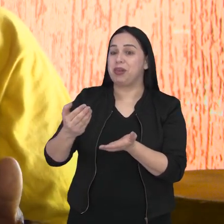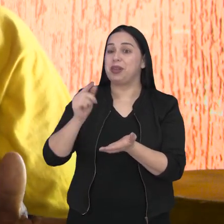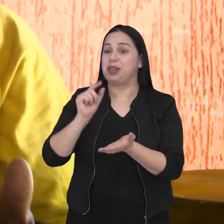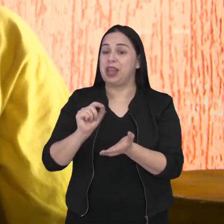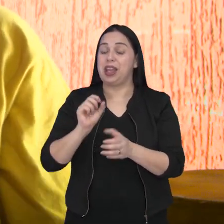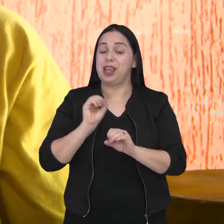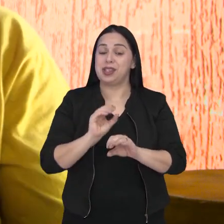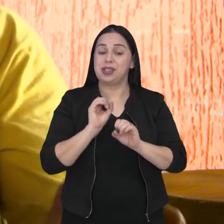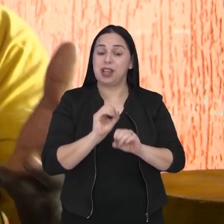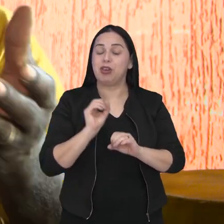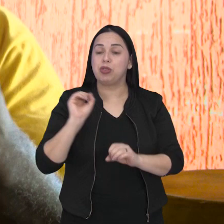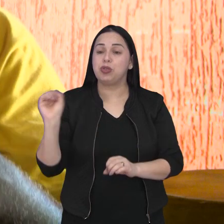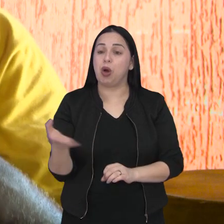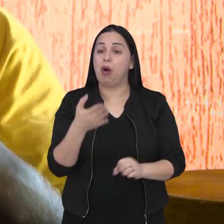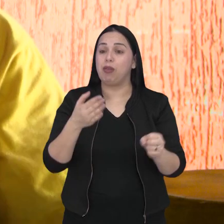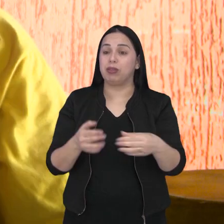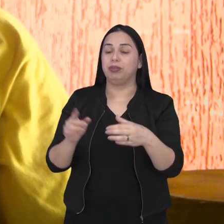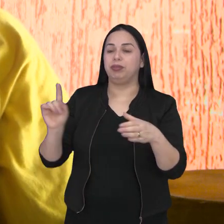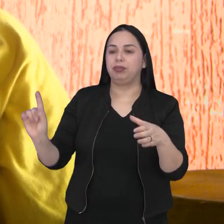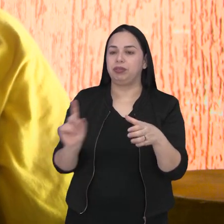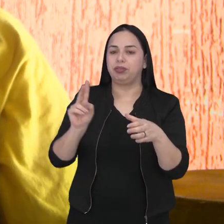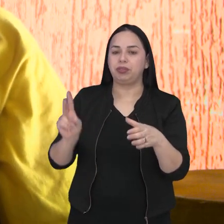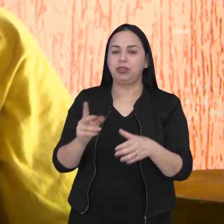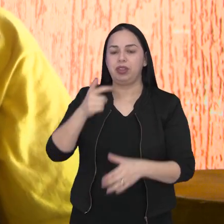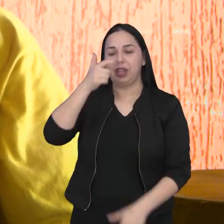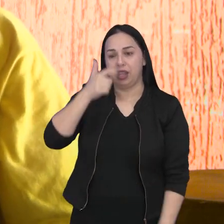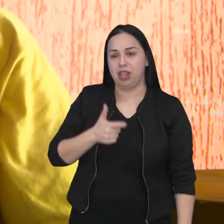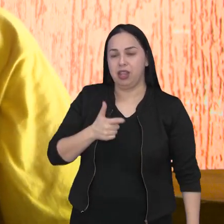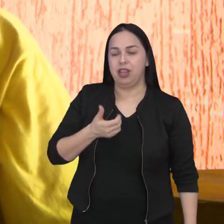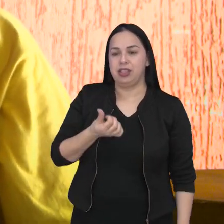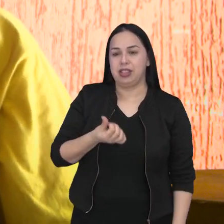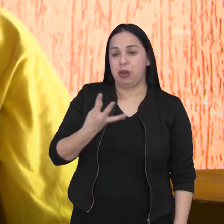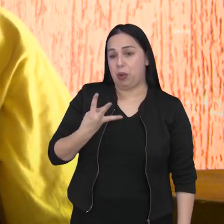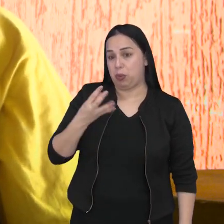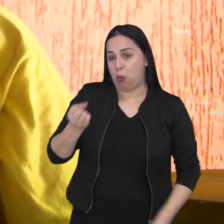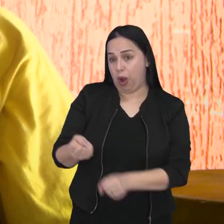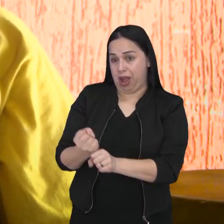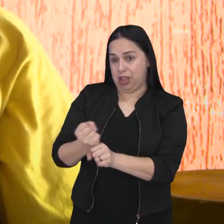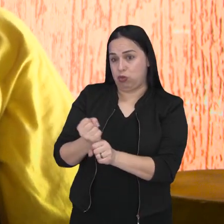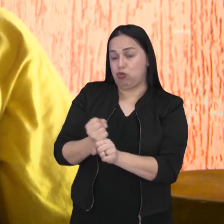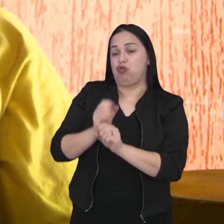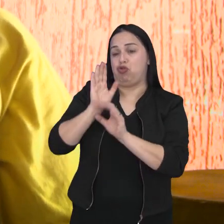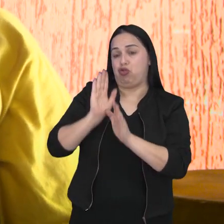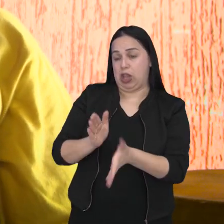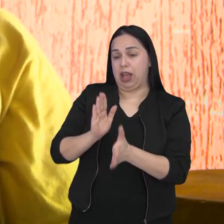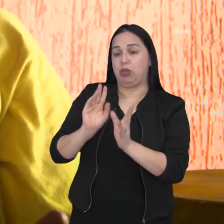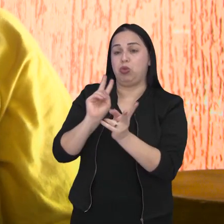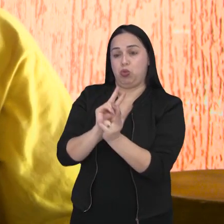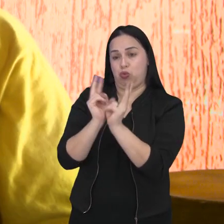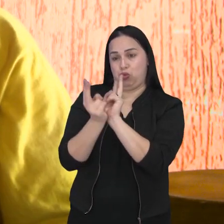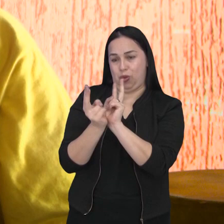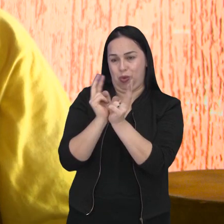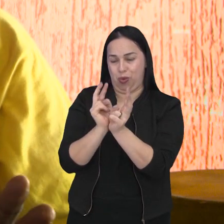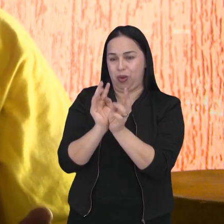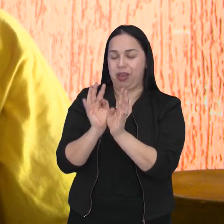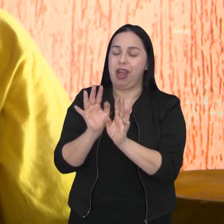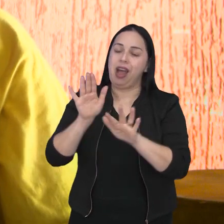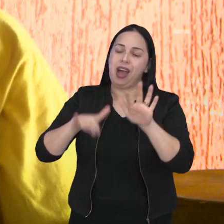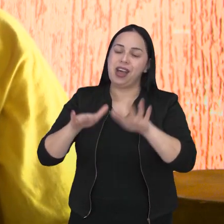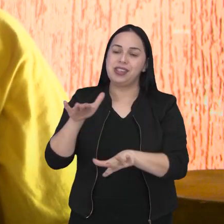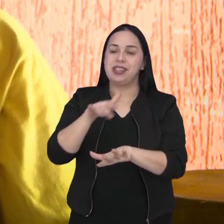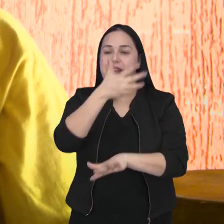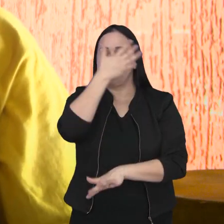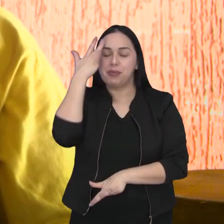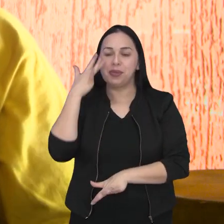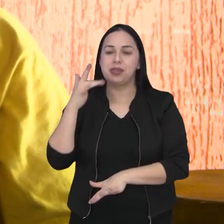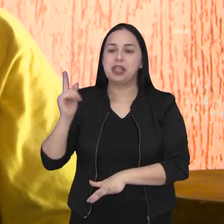cortes desses jongueiros novos que estão aparecendo. Que muitas vezes, a gente, que nem eu estou no jongo há 64 anos,